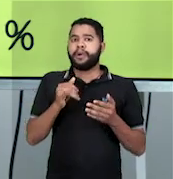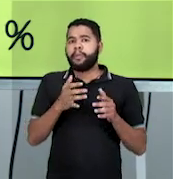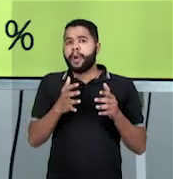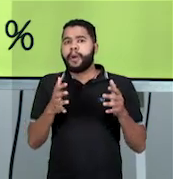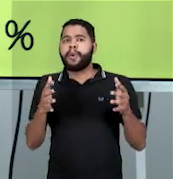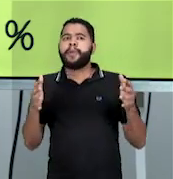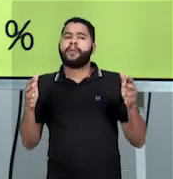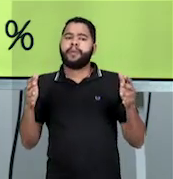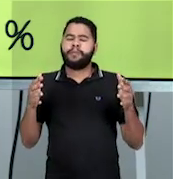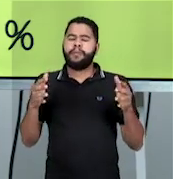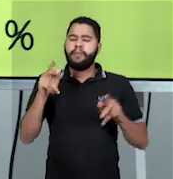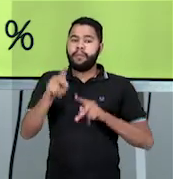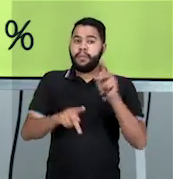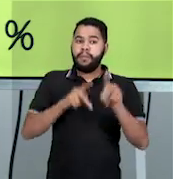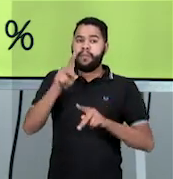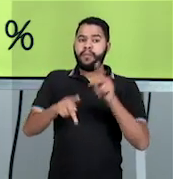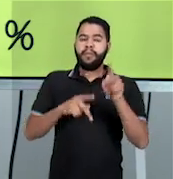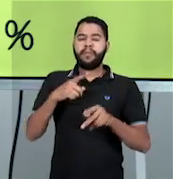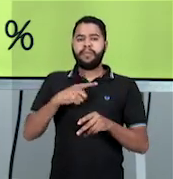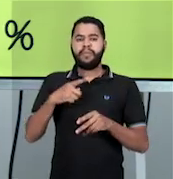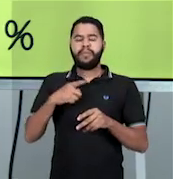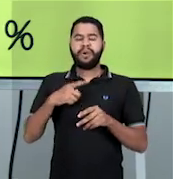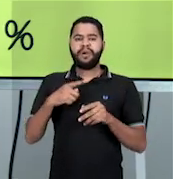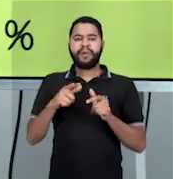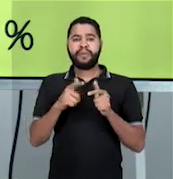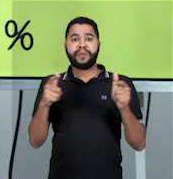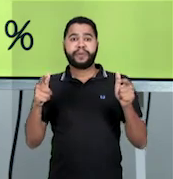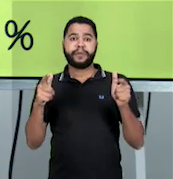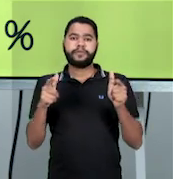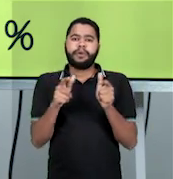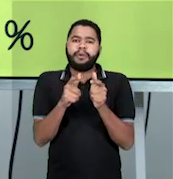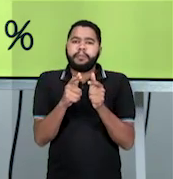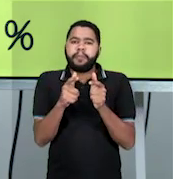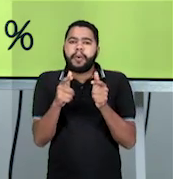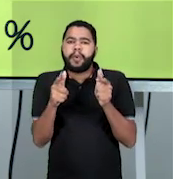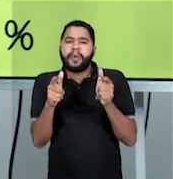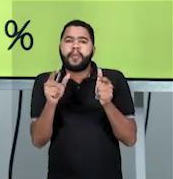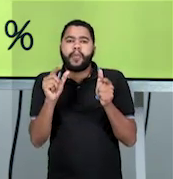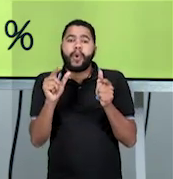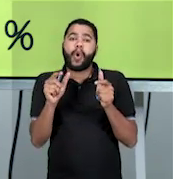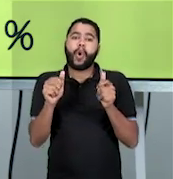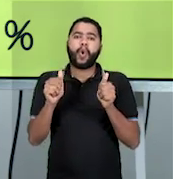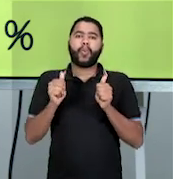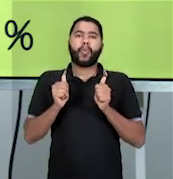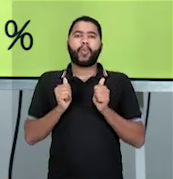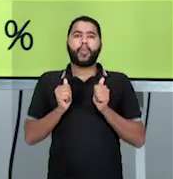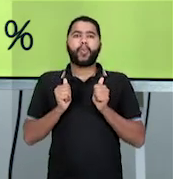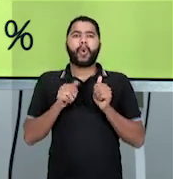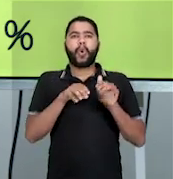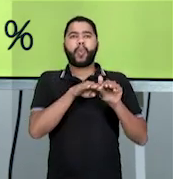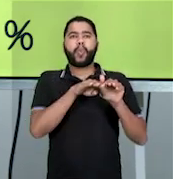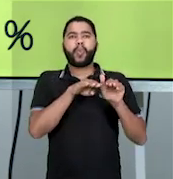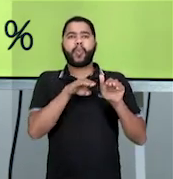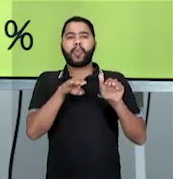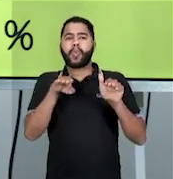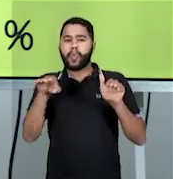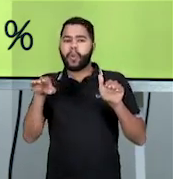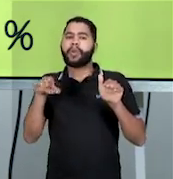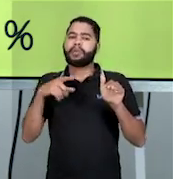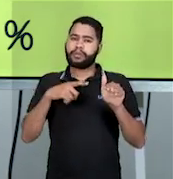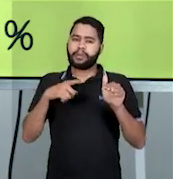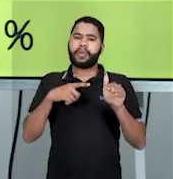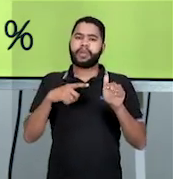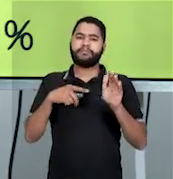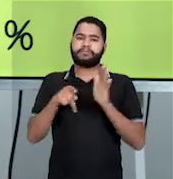dessa população. Se há um grande crescimento, se há um baixo crescimento ou uma estagnação do seu crescimento, justamente tem a